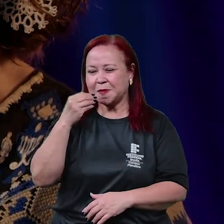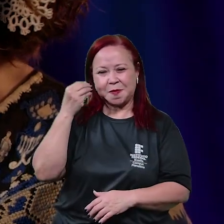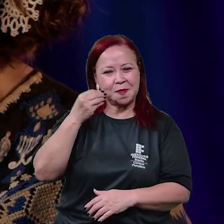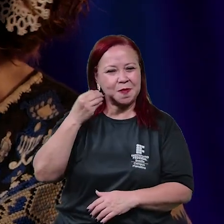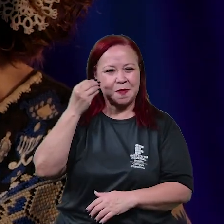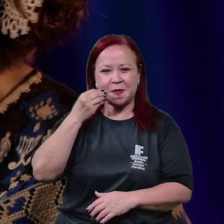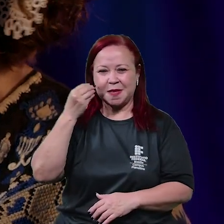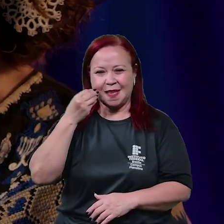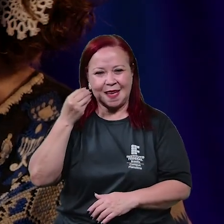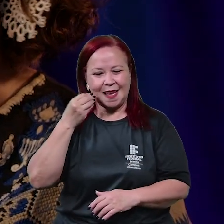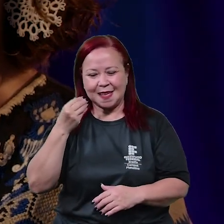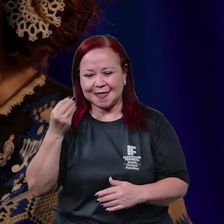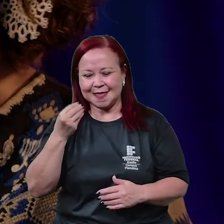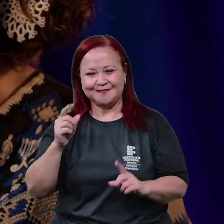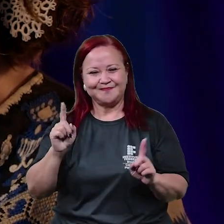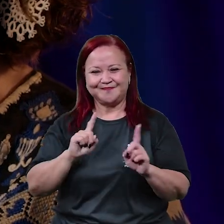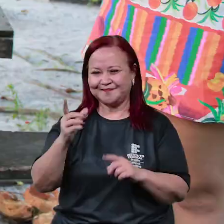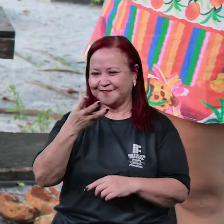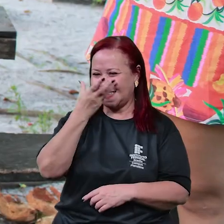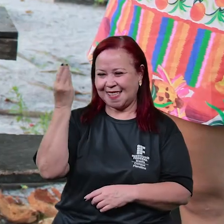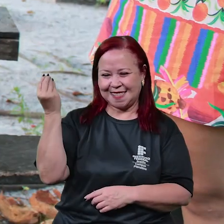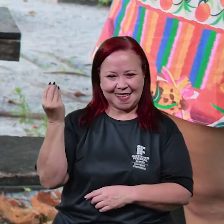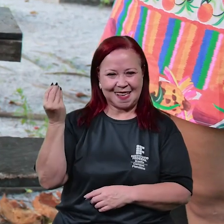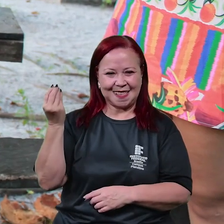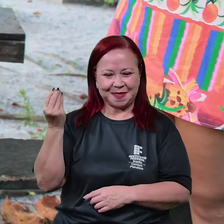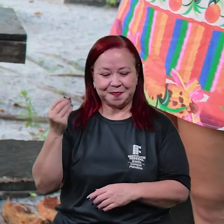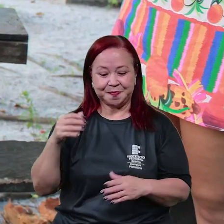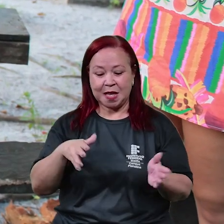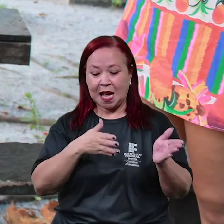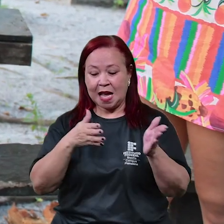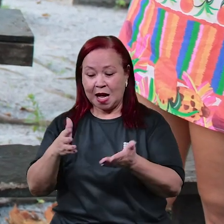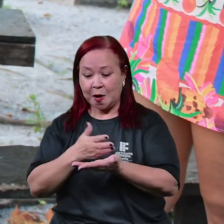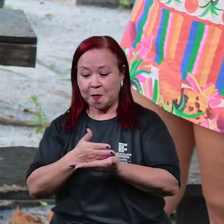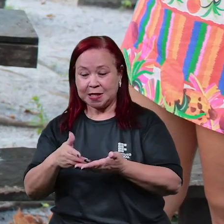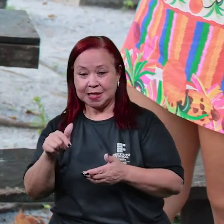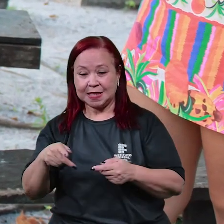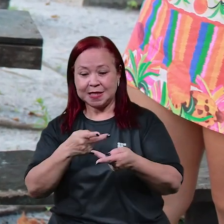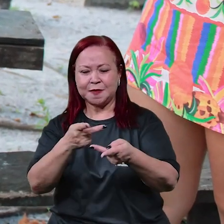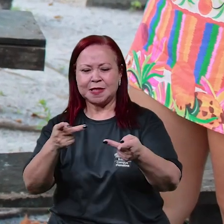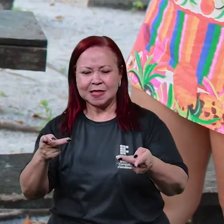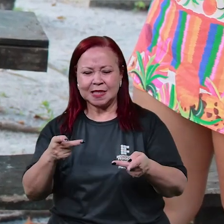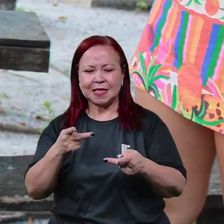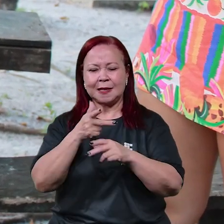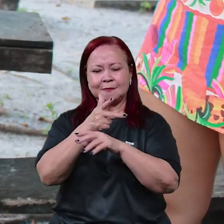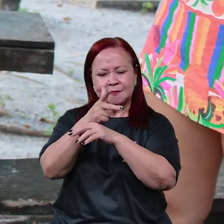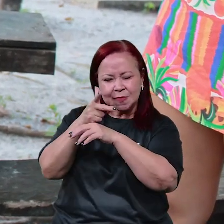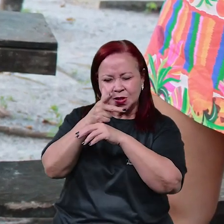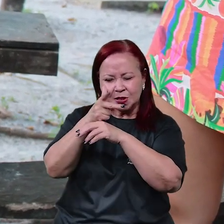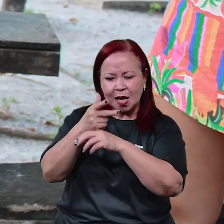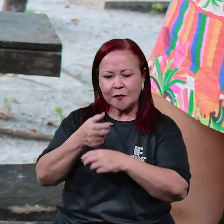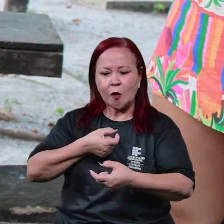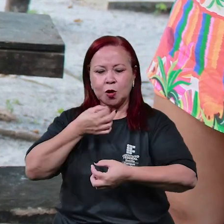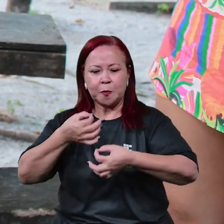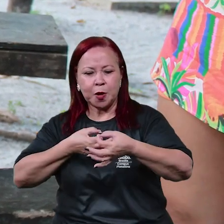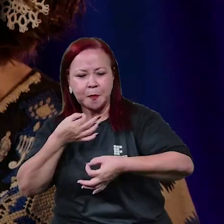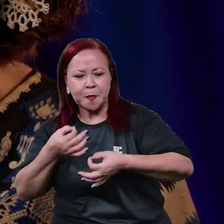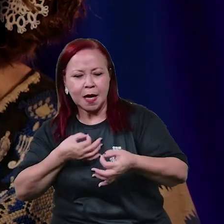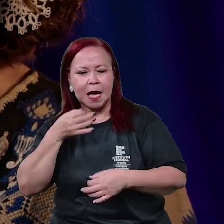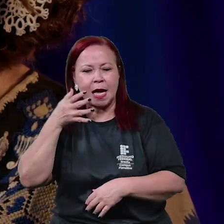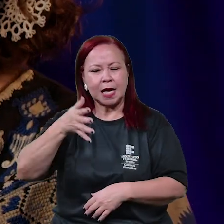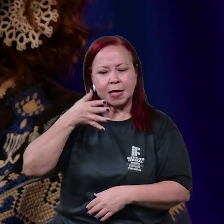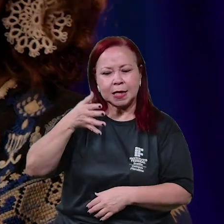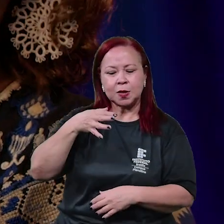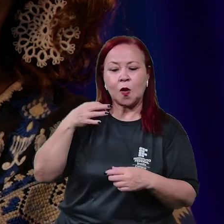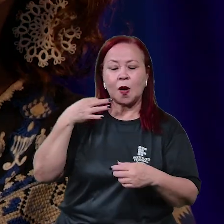assim, inesquecível, e a partir dessa visita a gente também gravou esses depoimentos, gravou a experiência na